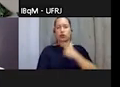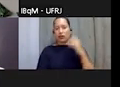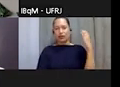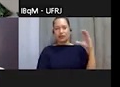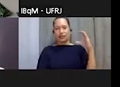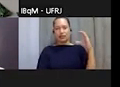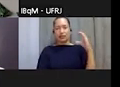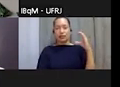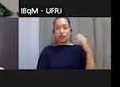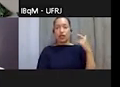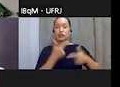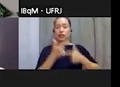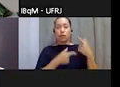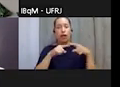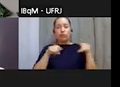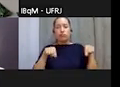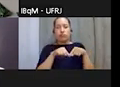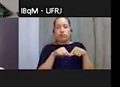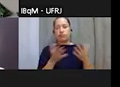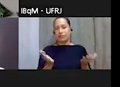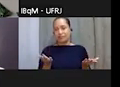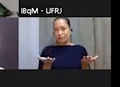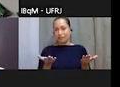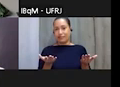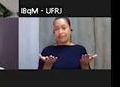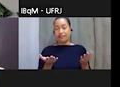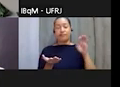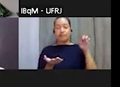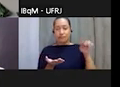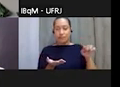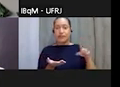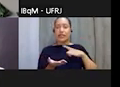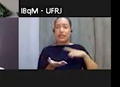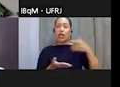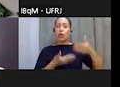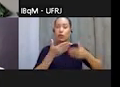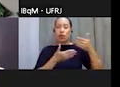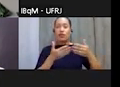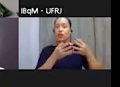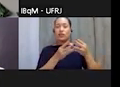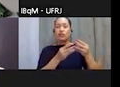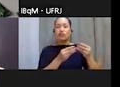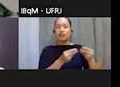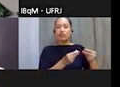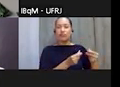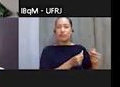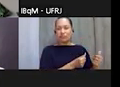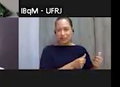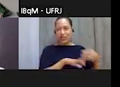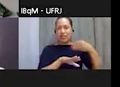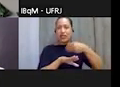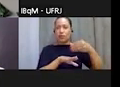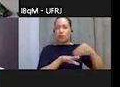trabalham em gabinete. E isso gera um processo de deformação da paleontologia que leva